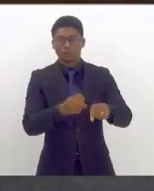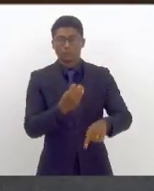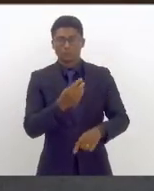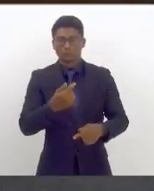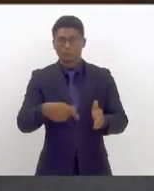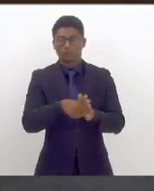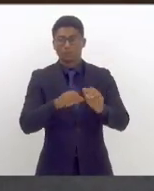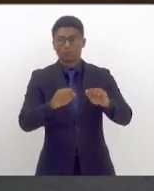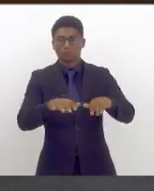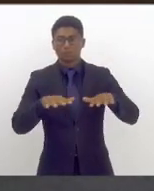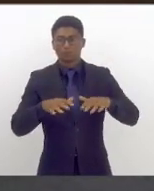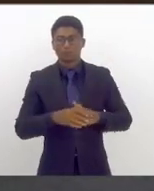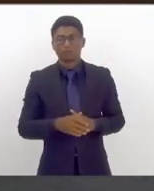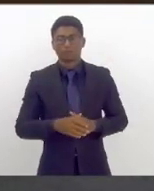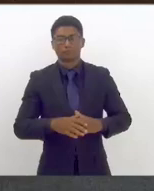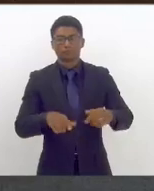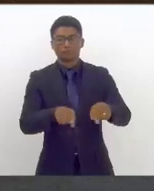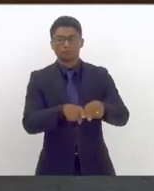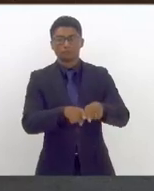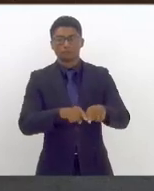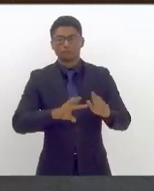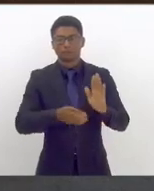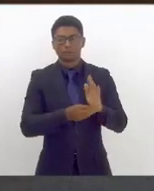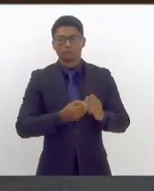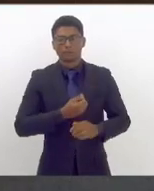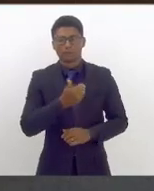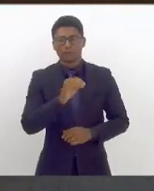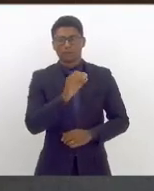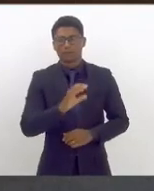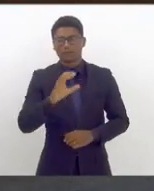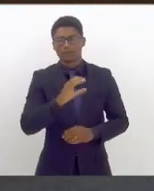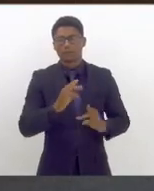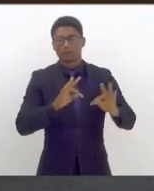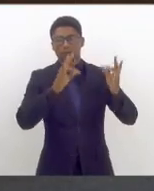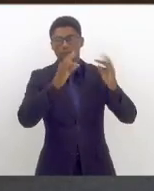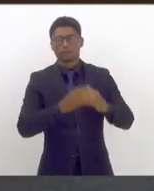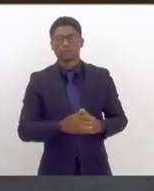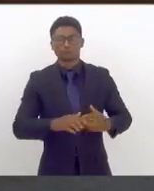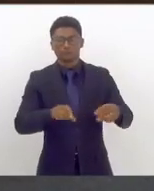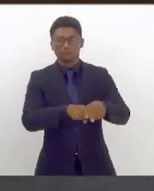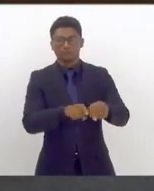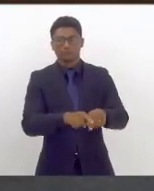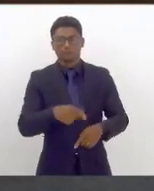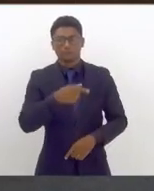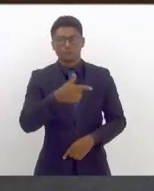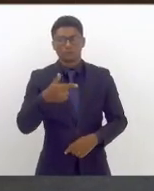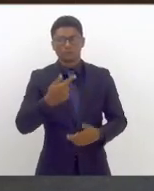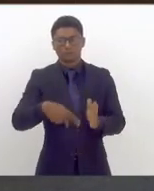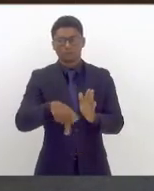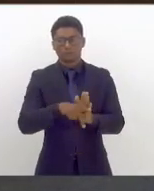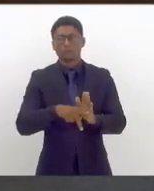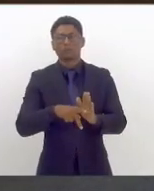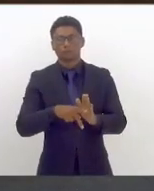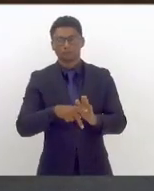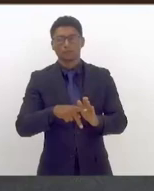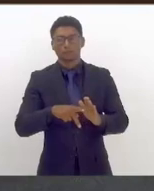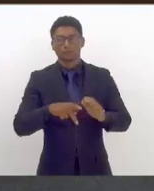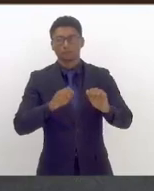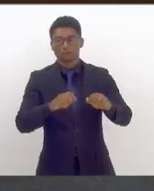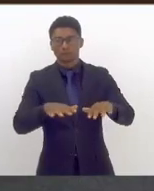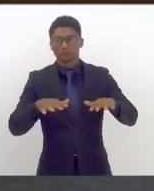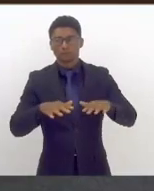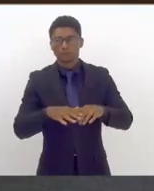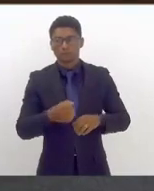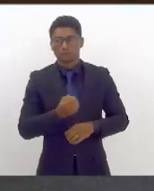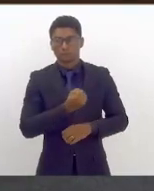plenário favorável com submerglutinativas da comissão de ciência e tecnologia e 72 de plenário favorável com submer naglutinativas e